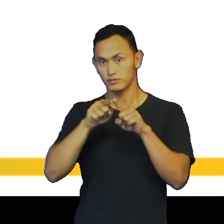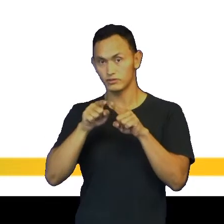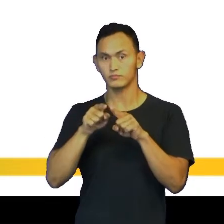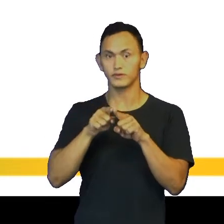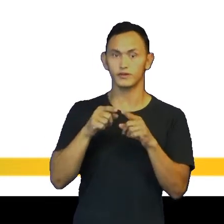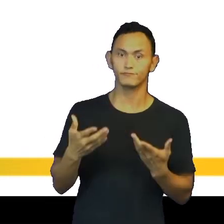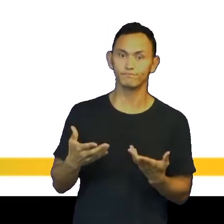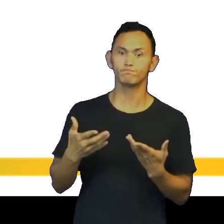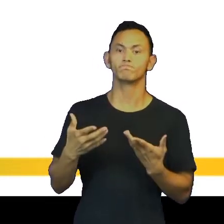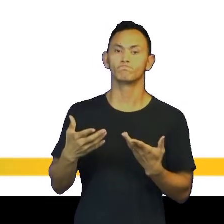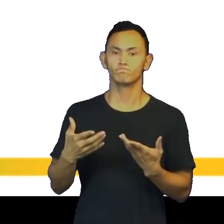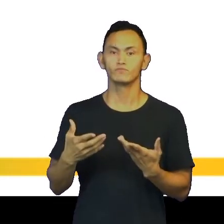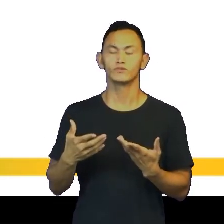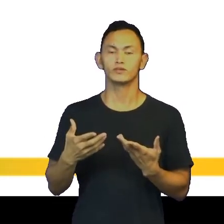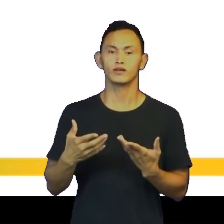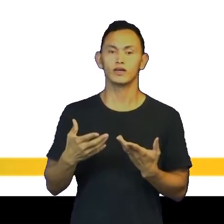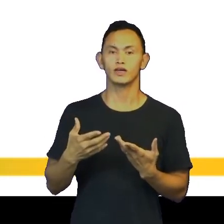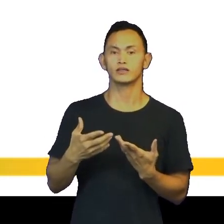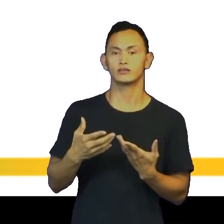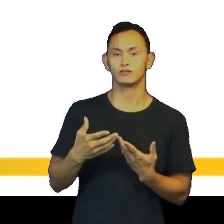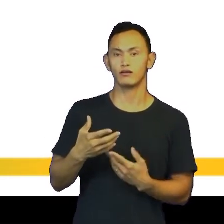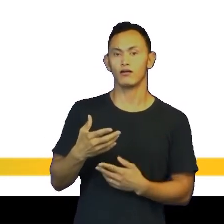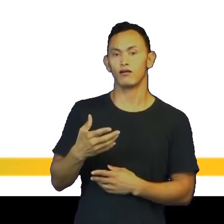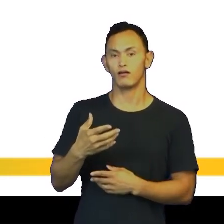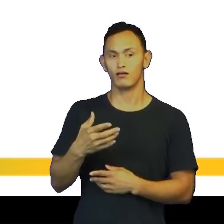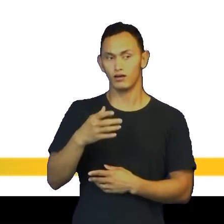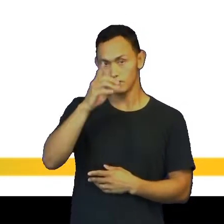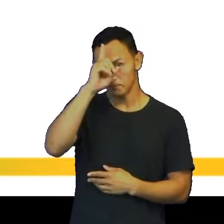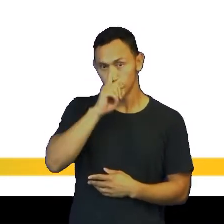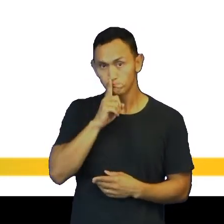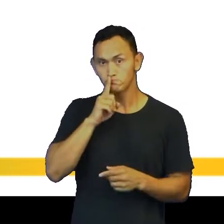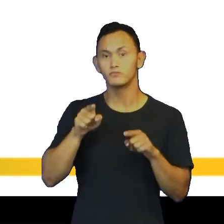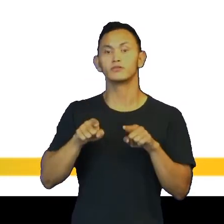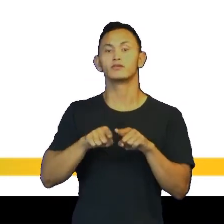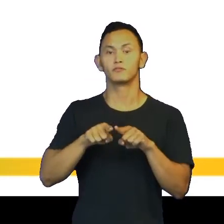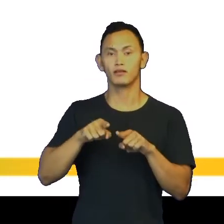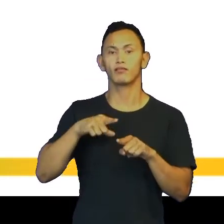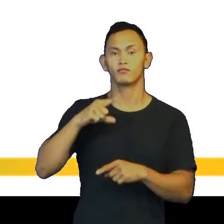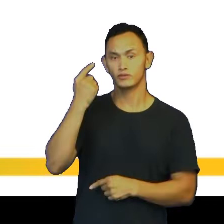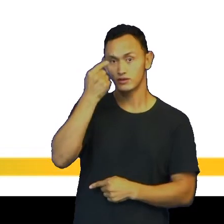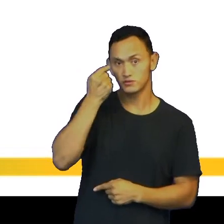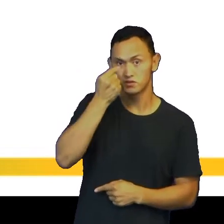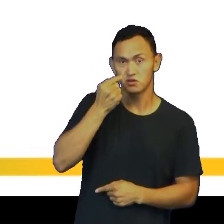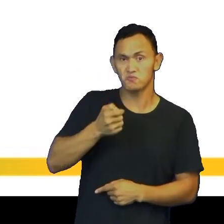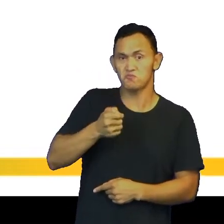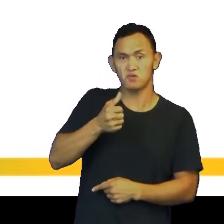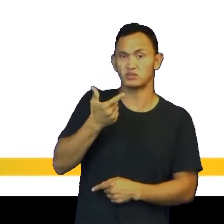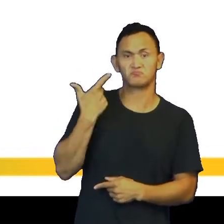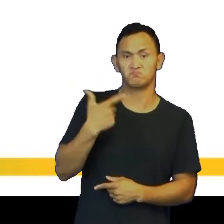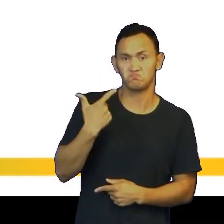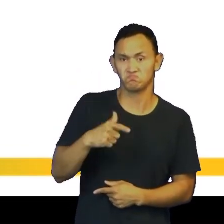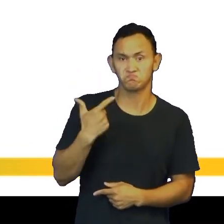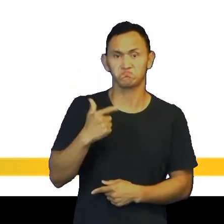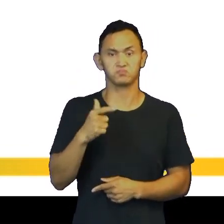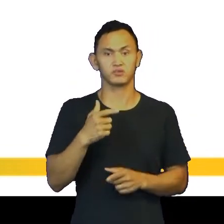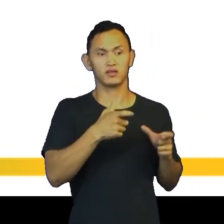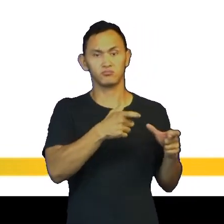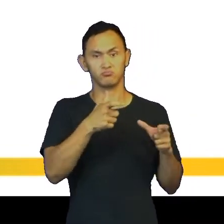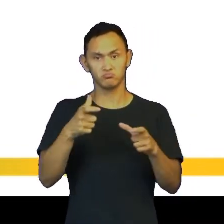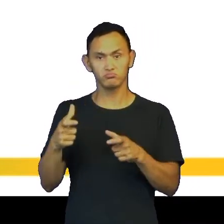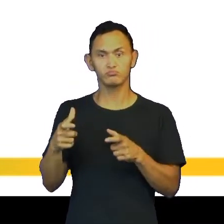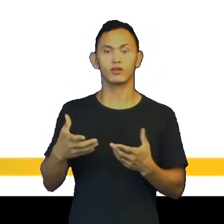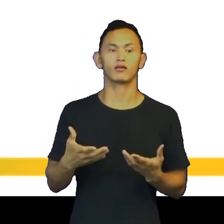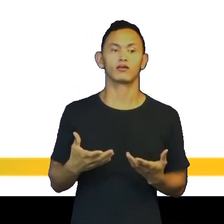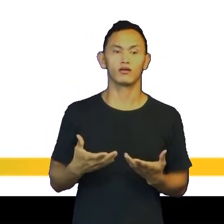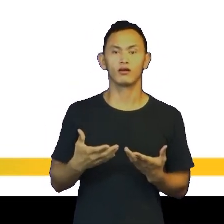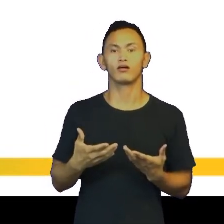menor esse amarelinho a gente tem aí a Espanha né que quase não tem áreas de influência e a